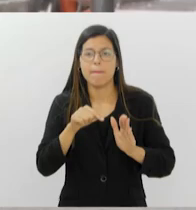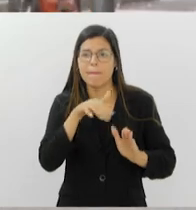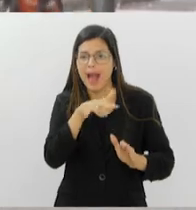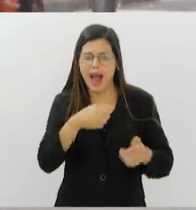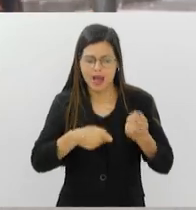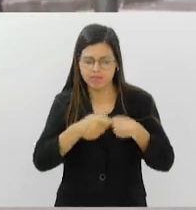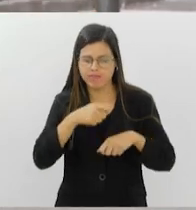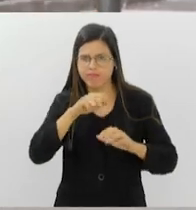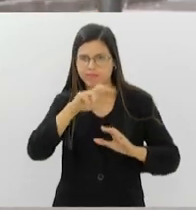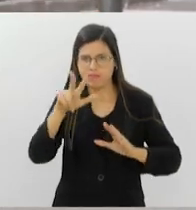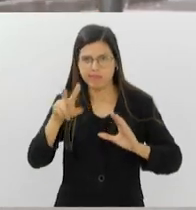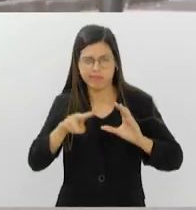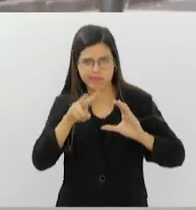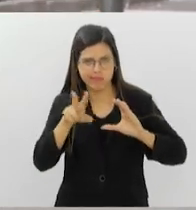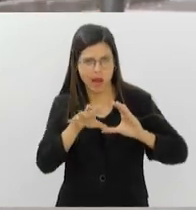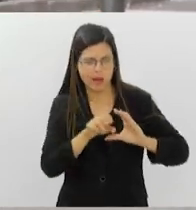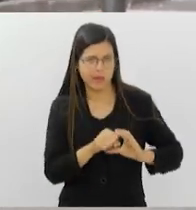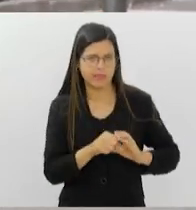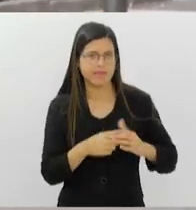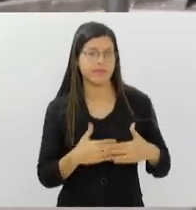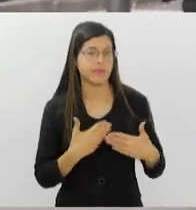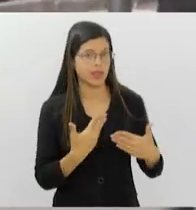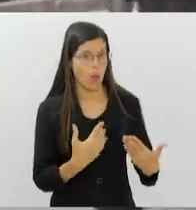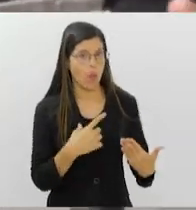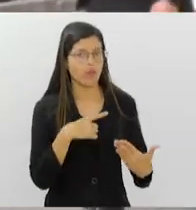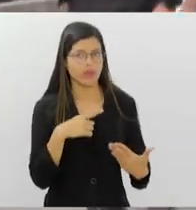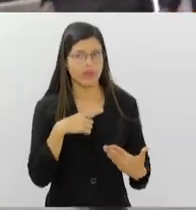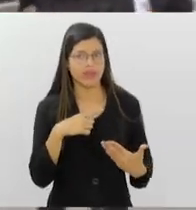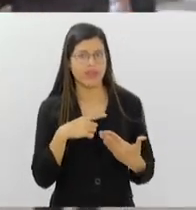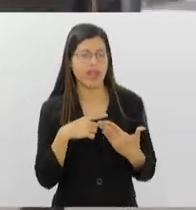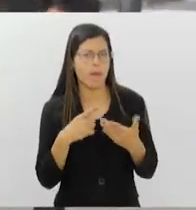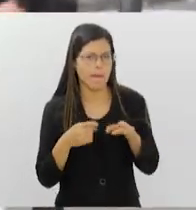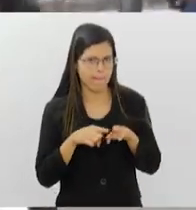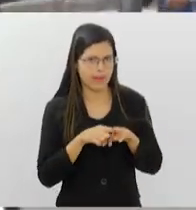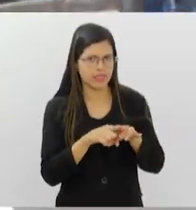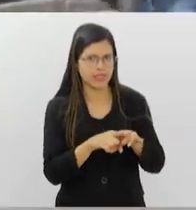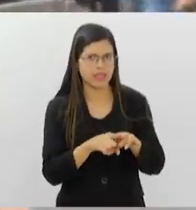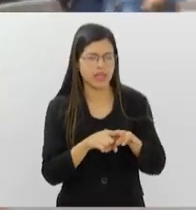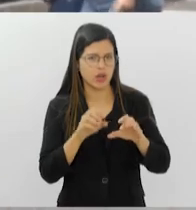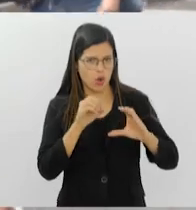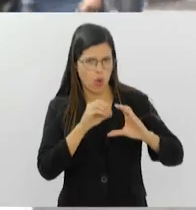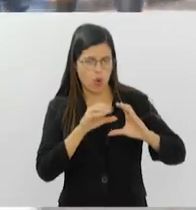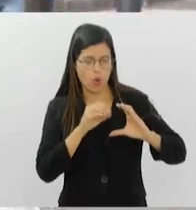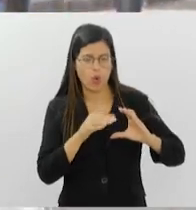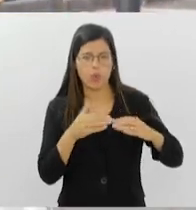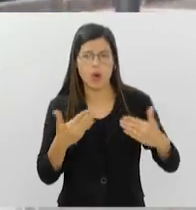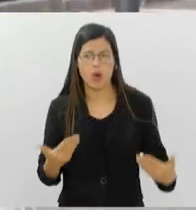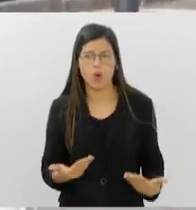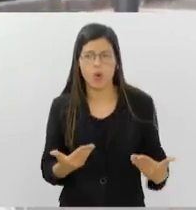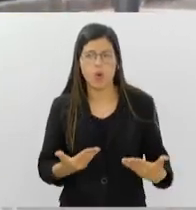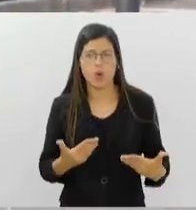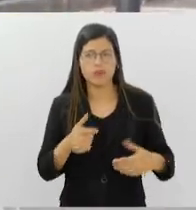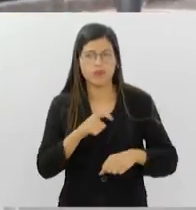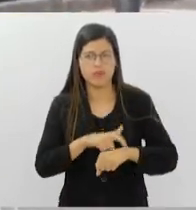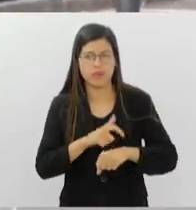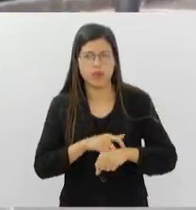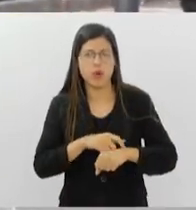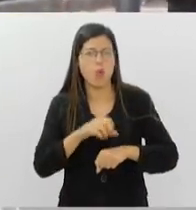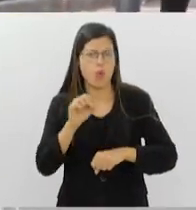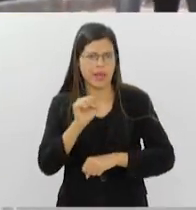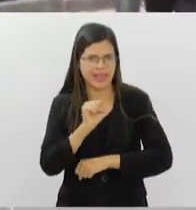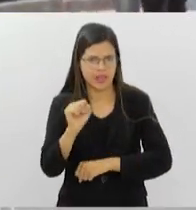audiovisual a Flup tá tem uma parceria com a Globo que agora nesse momento tá caminhando pra oitava